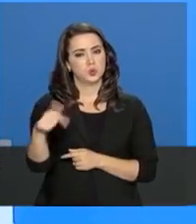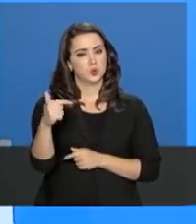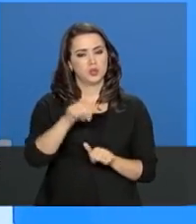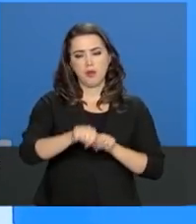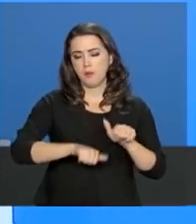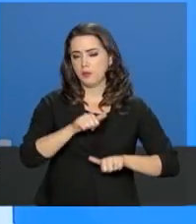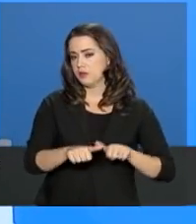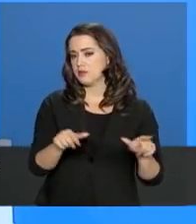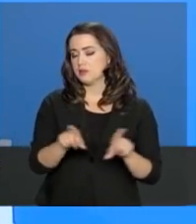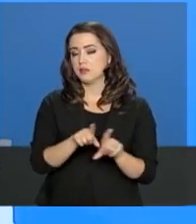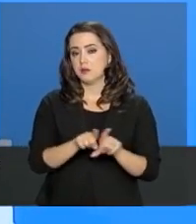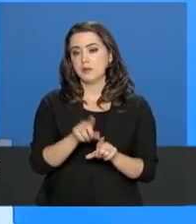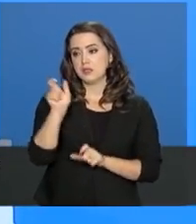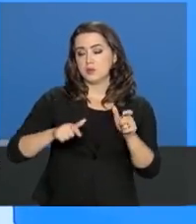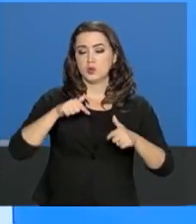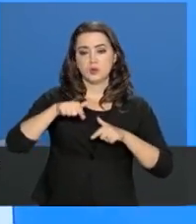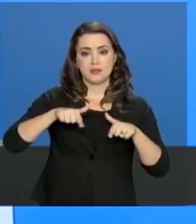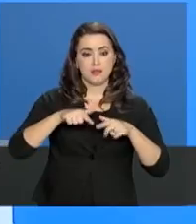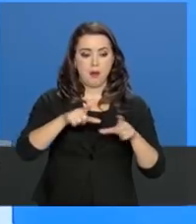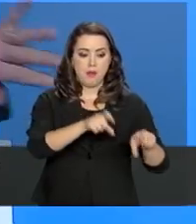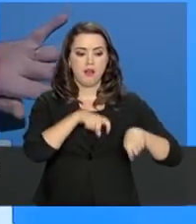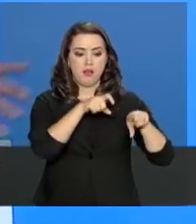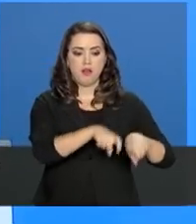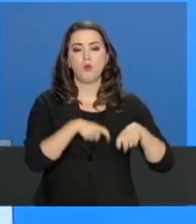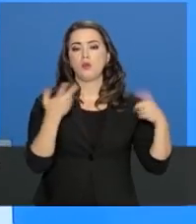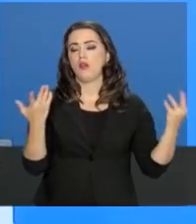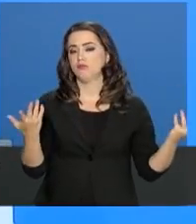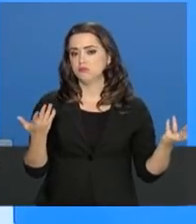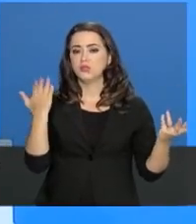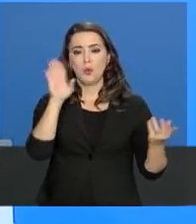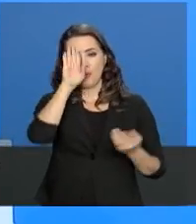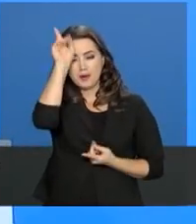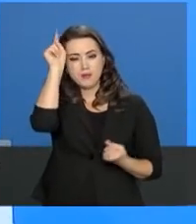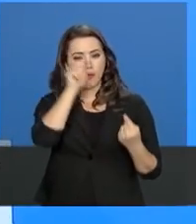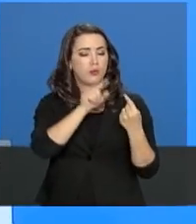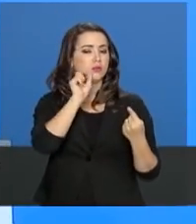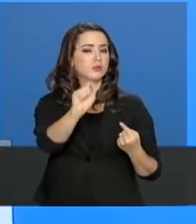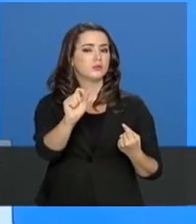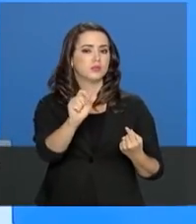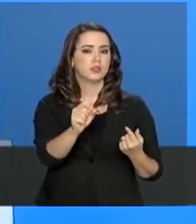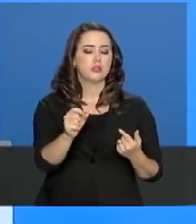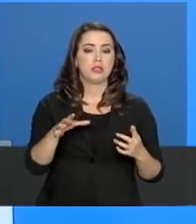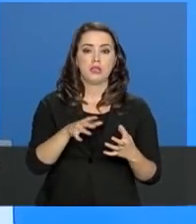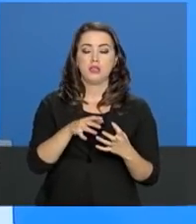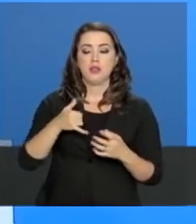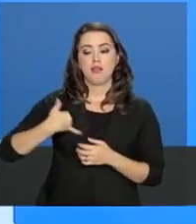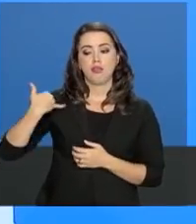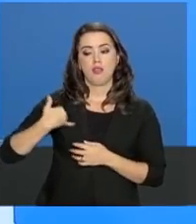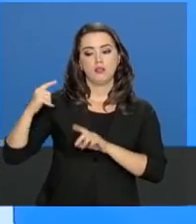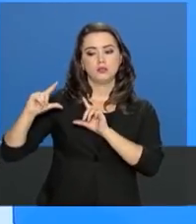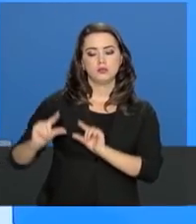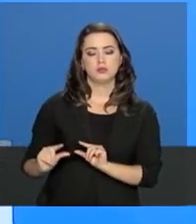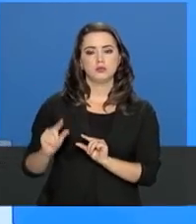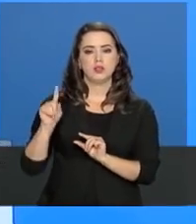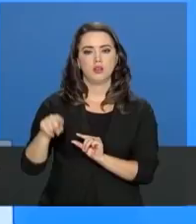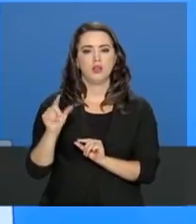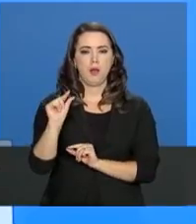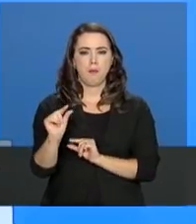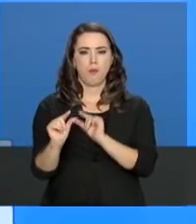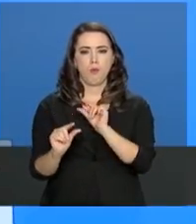nenhuma relação aos trabalhadores rurais então o ponto fundamental é a questão da idade mínima que é suavemente